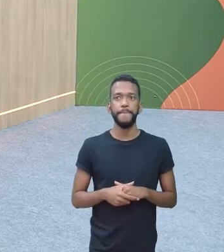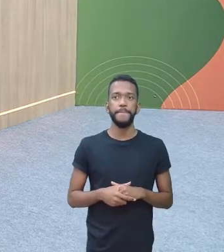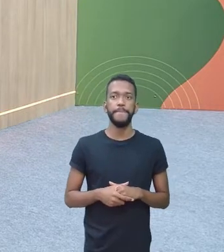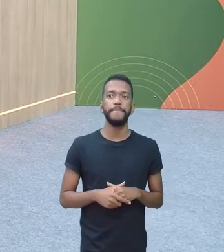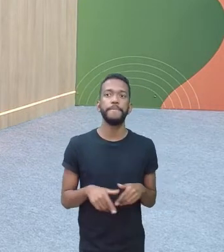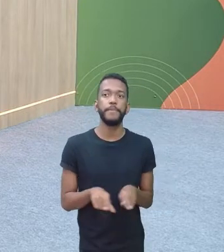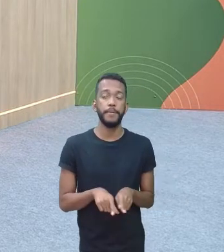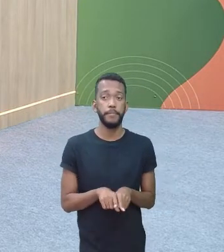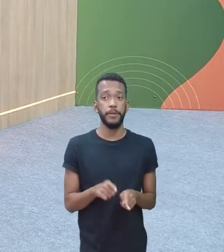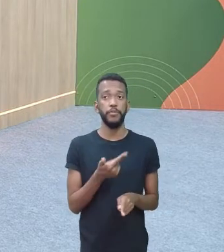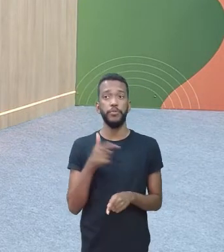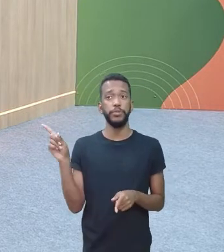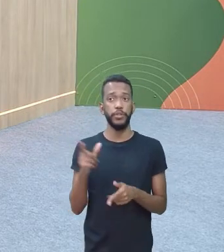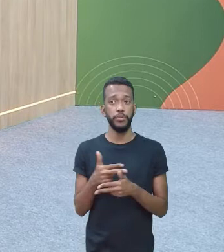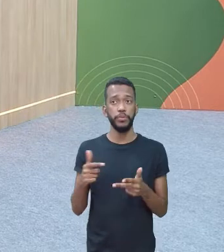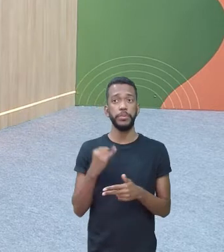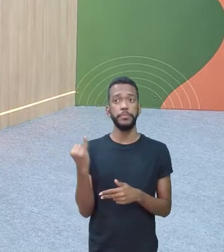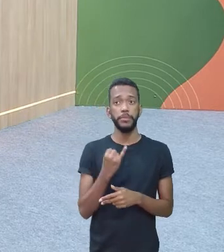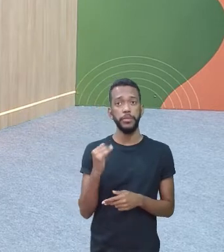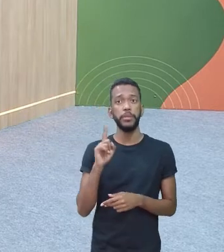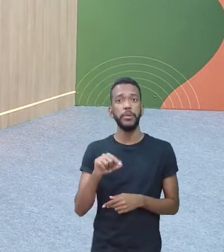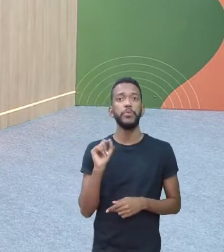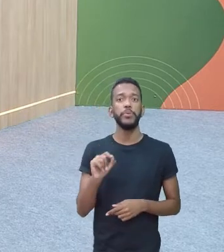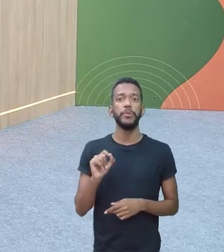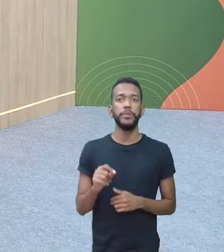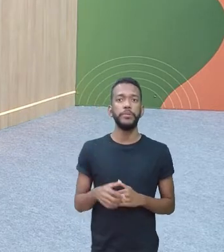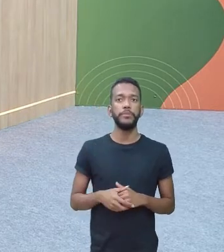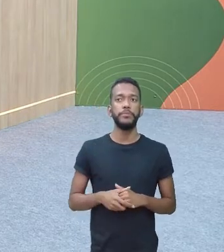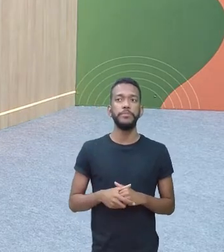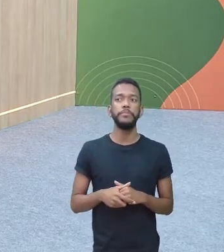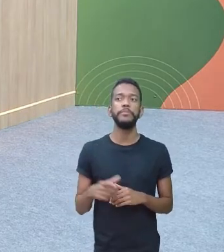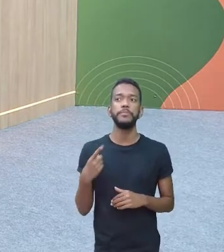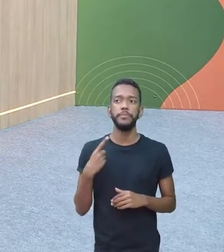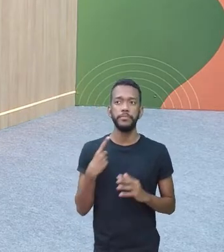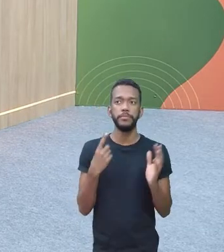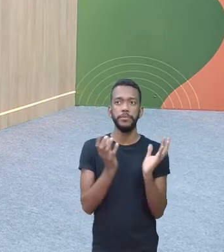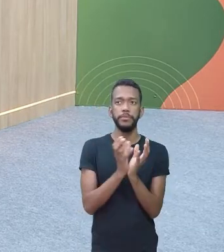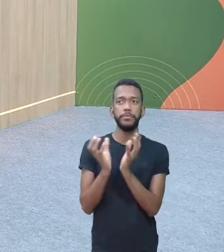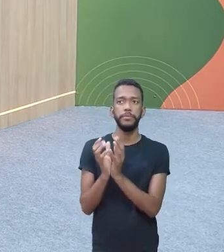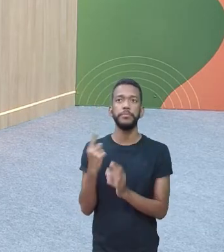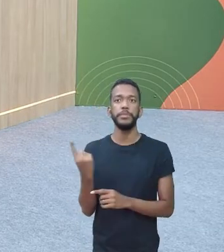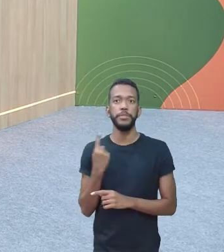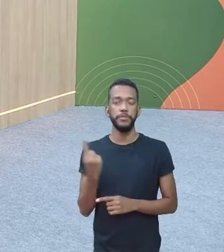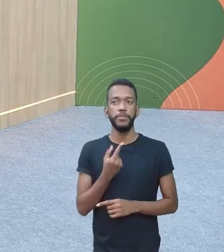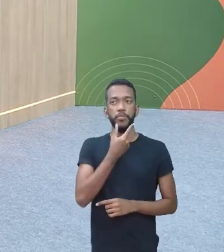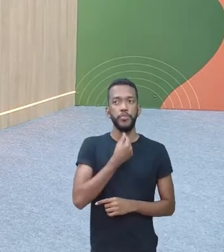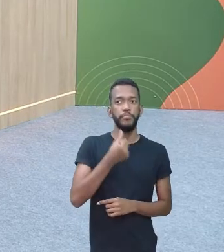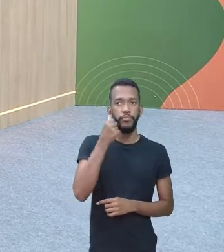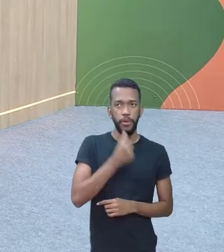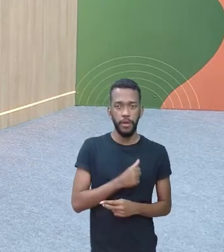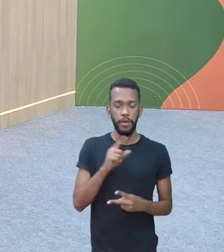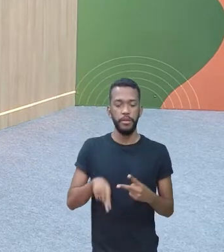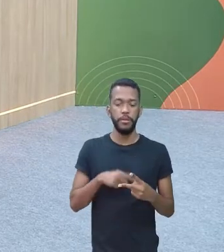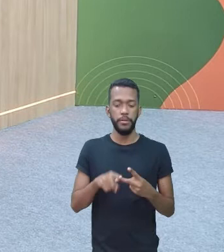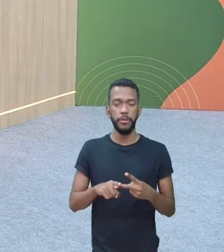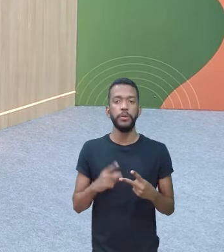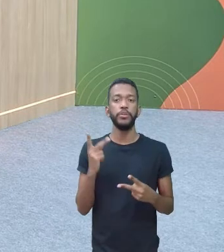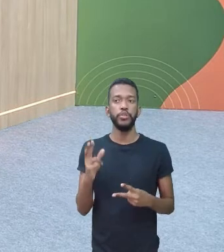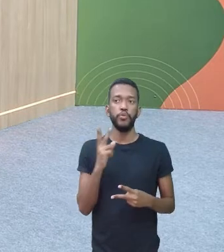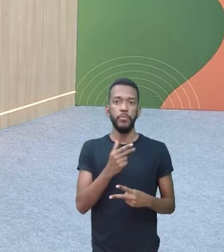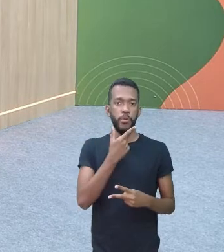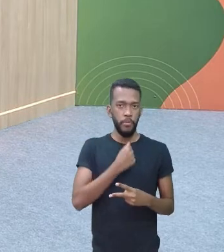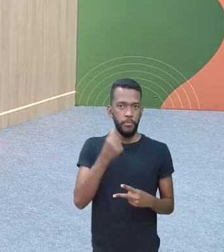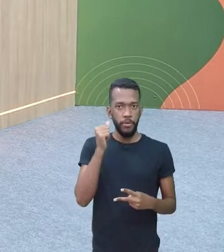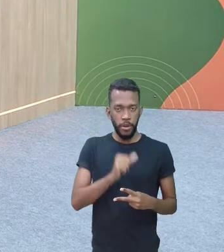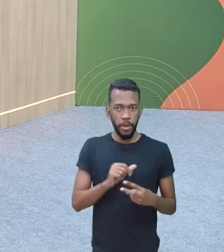Outra coisa muito importante de lembrar é que existem as categorias, né? Individual, masculino e feminino, duplas,